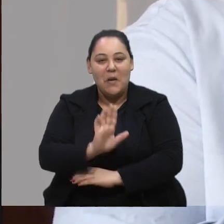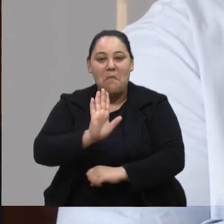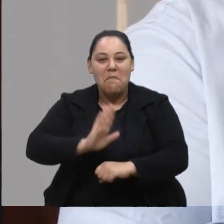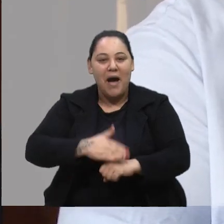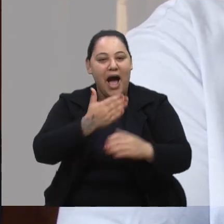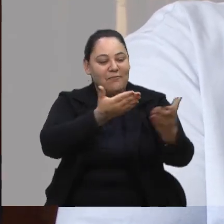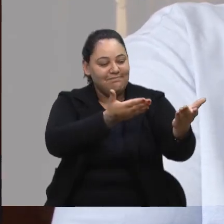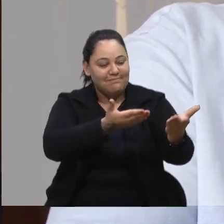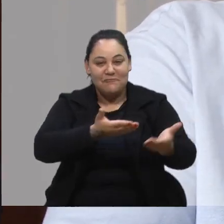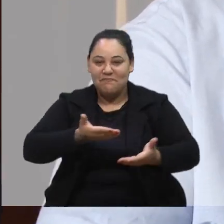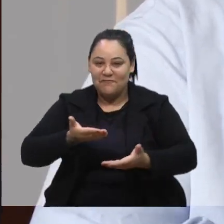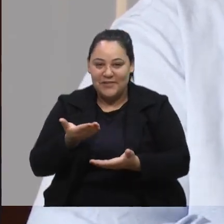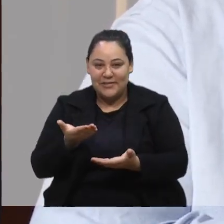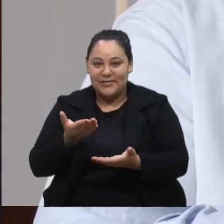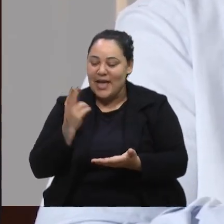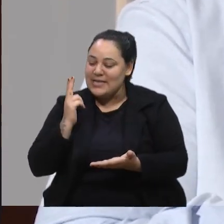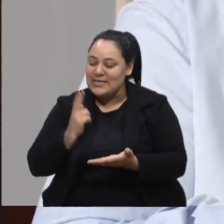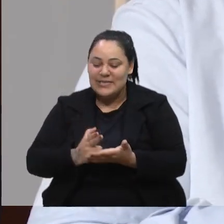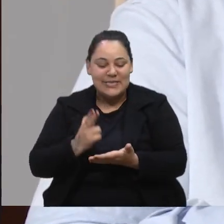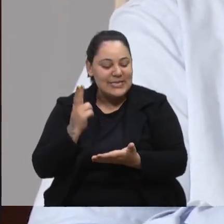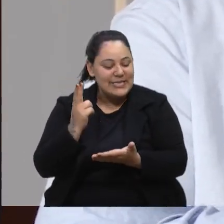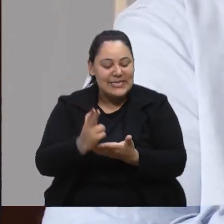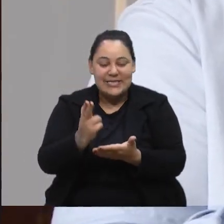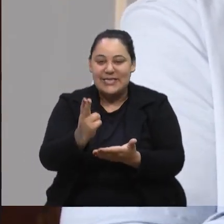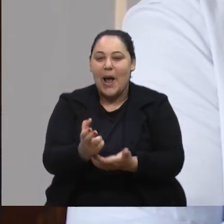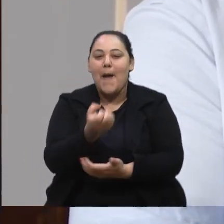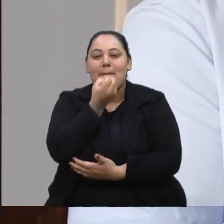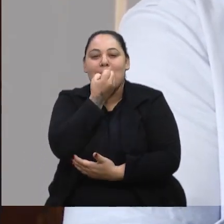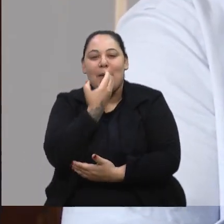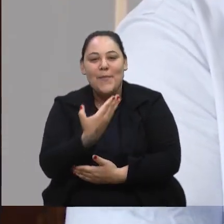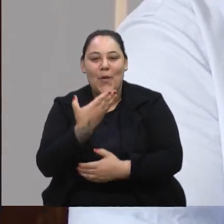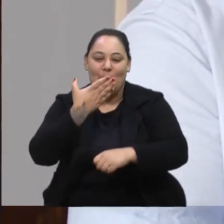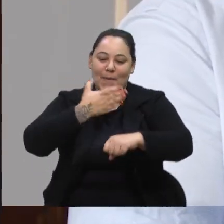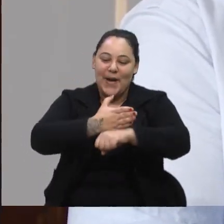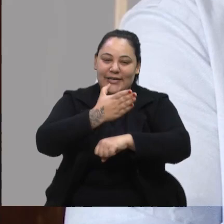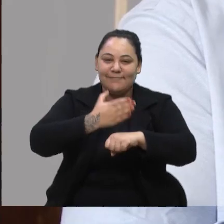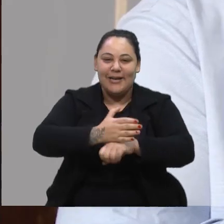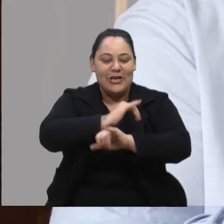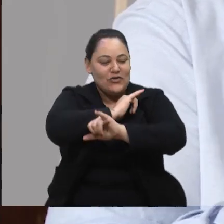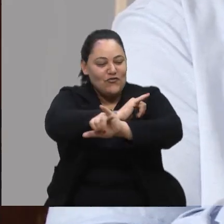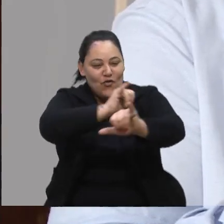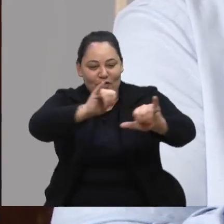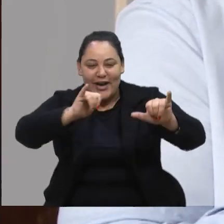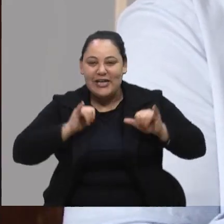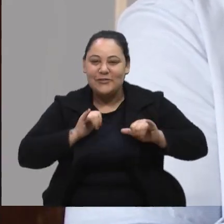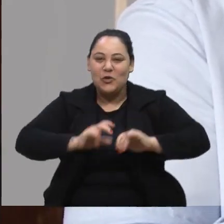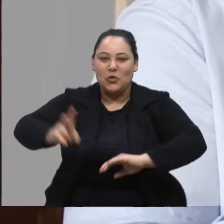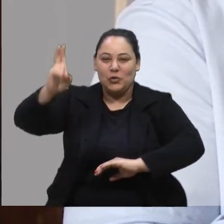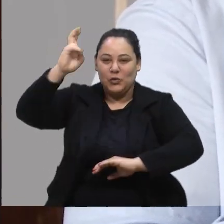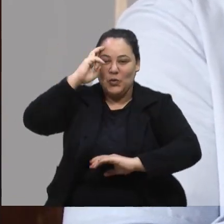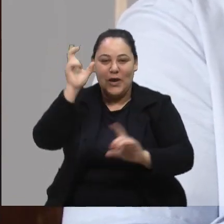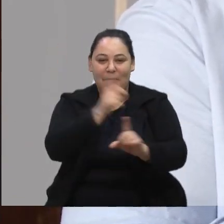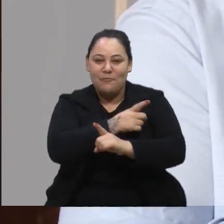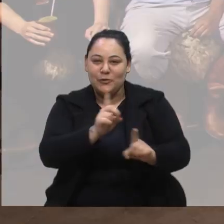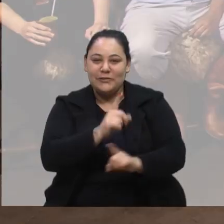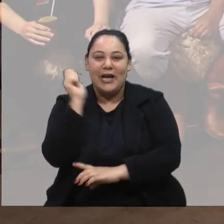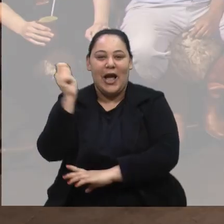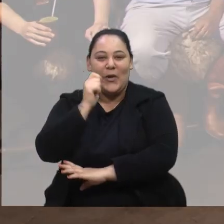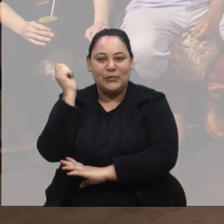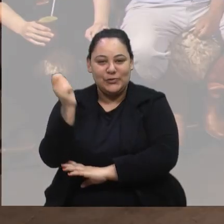convite, e é sempre maravilhoso podermos estar aqui divulgando a nossa cultura, divulgando a nossa música gaúcha aqui contigo.